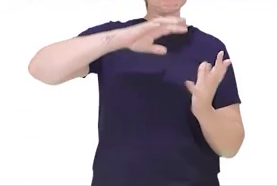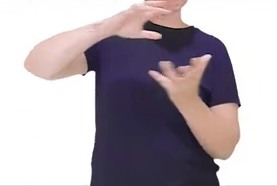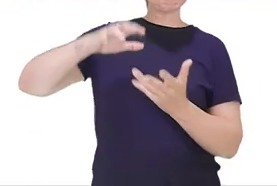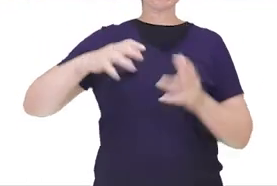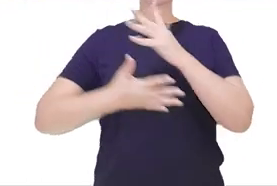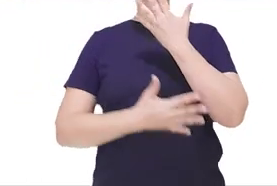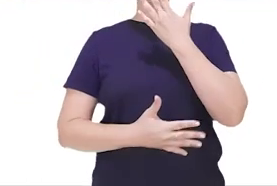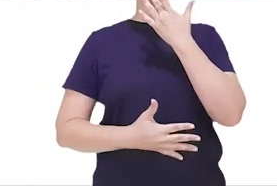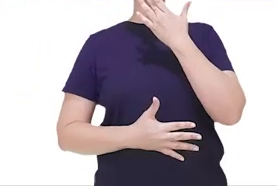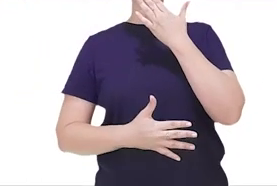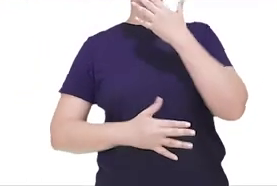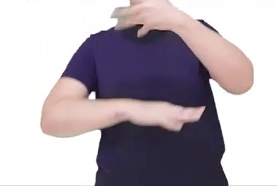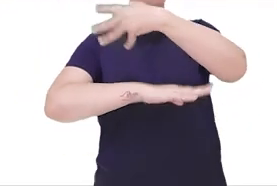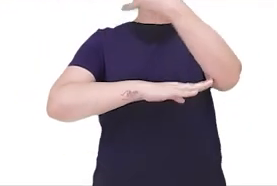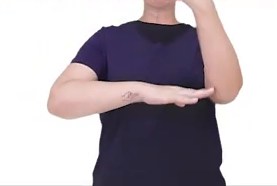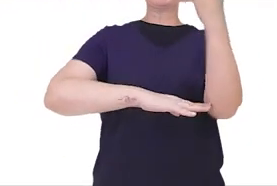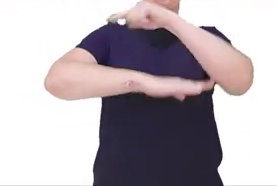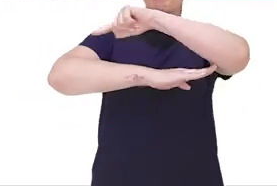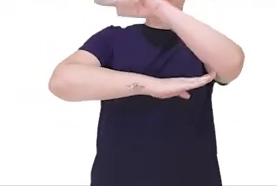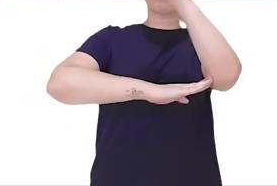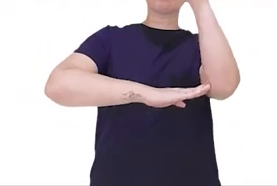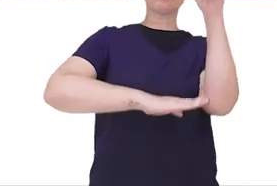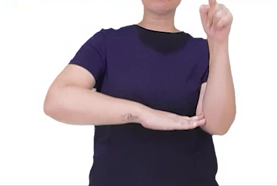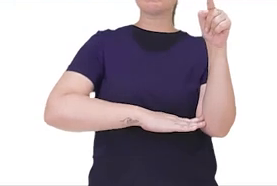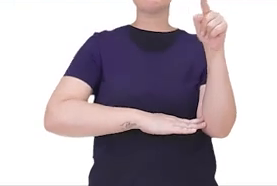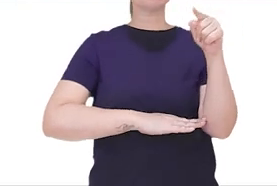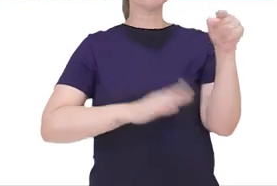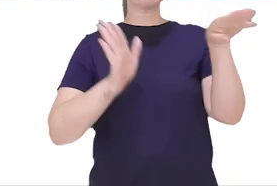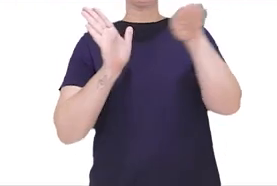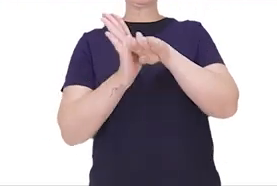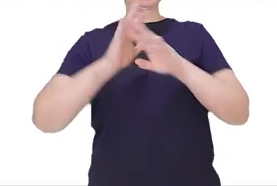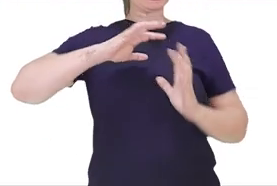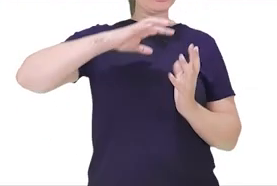Terra. Várias cores acabam fazendo uma curva tão acentuada que